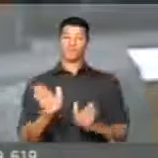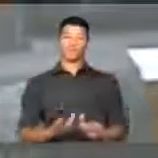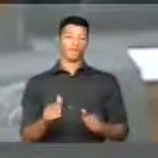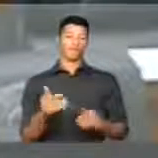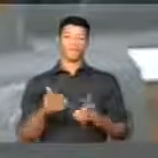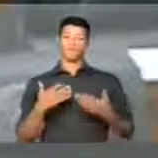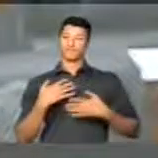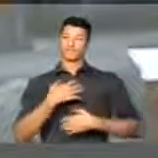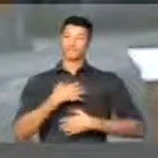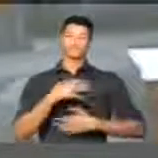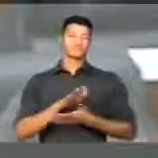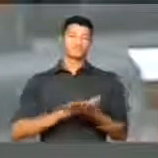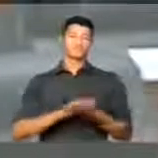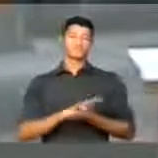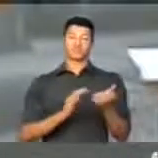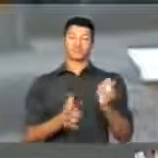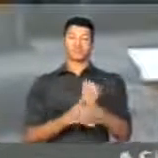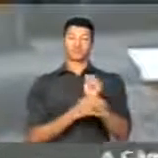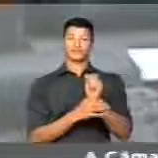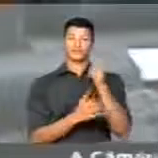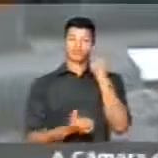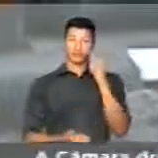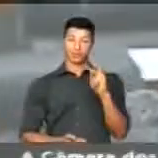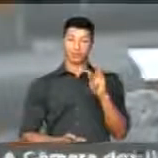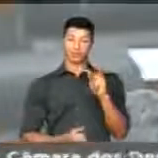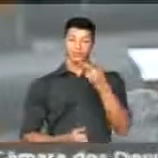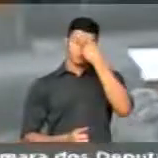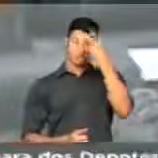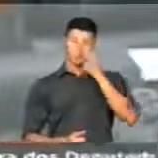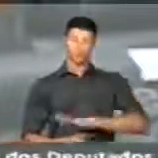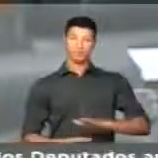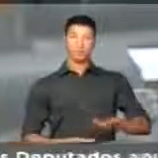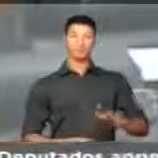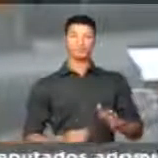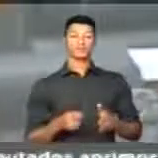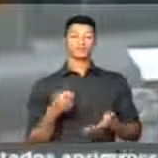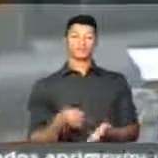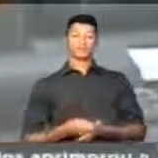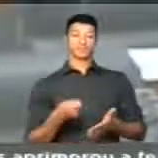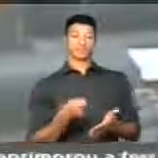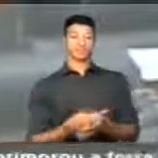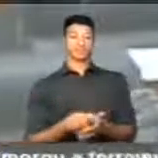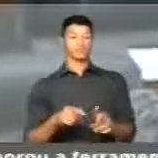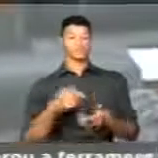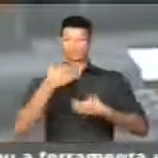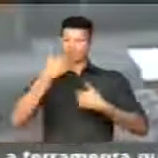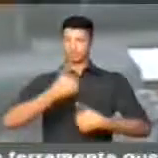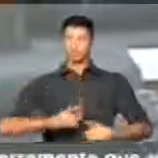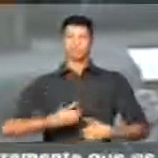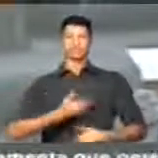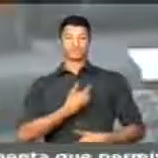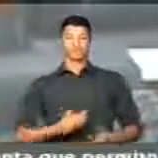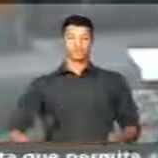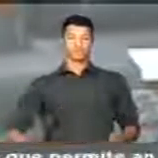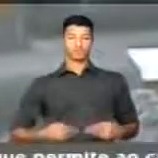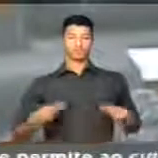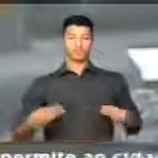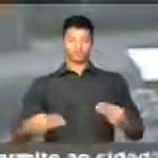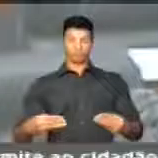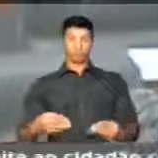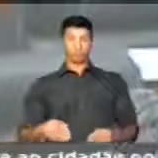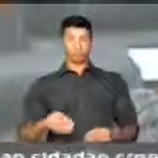mínimo conforto e segurança para aquelas crianças. Então, cobro uma postura pública do